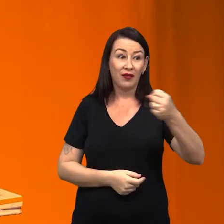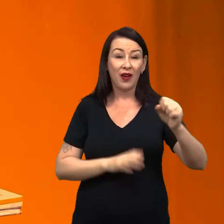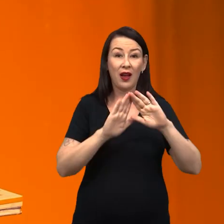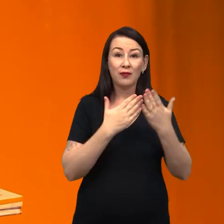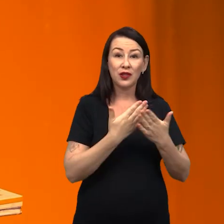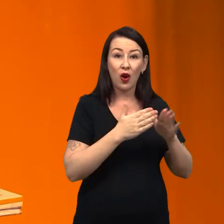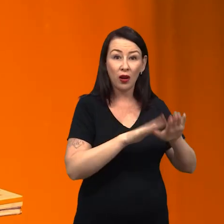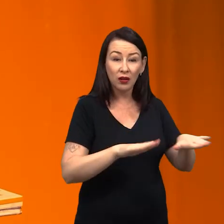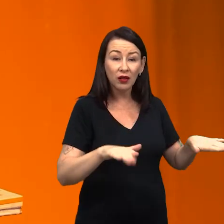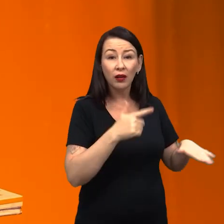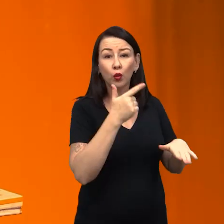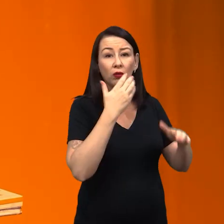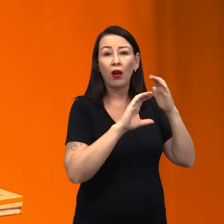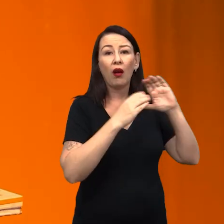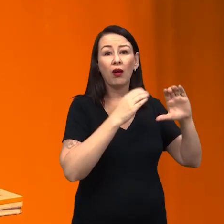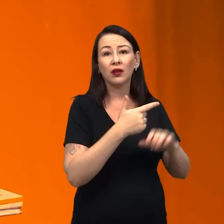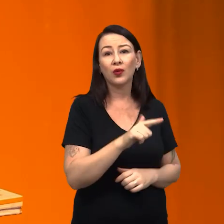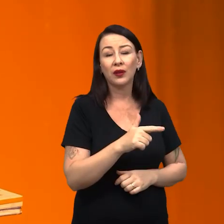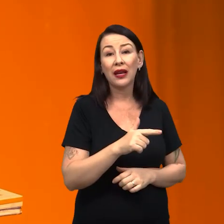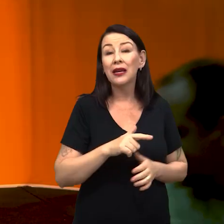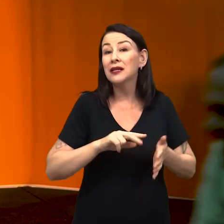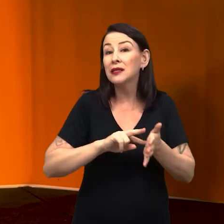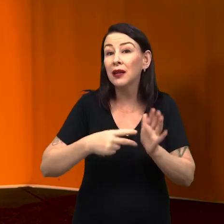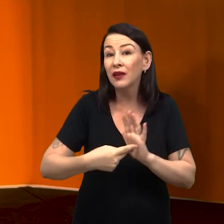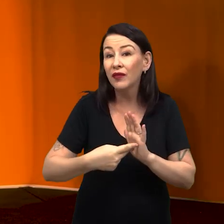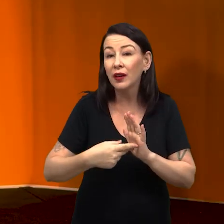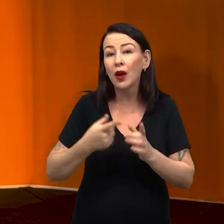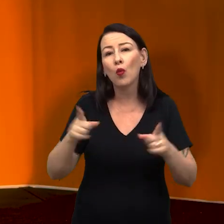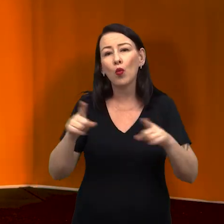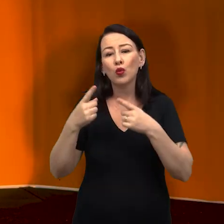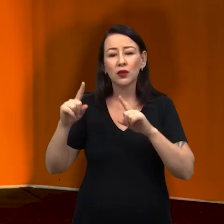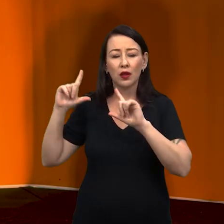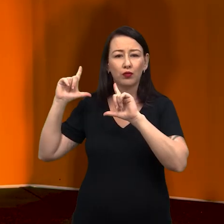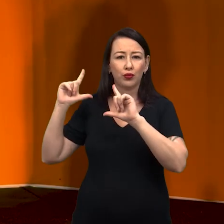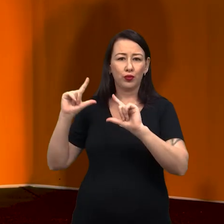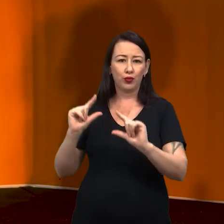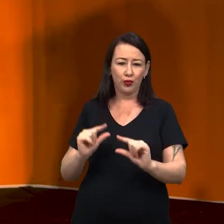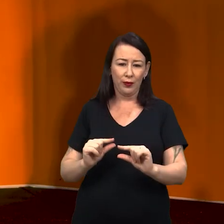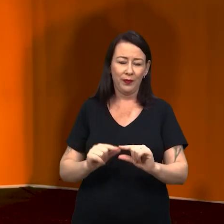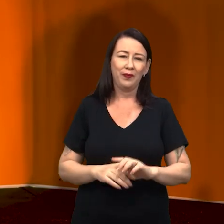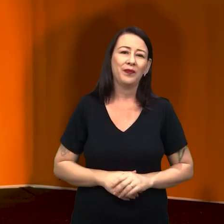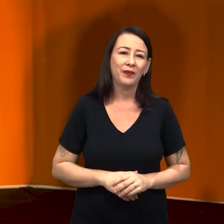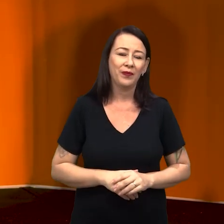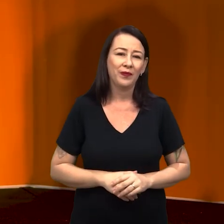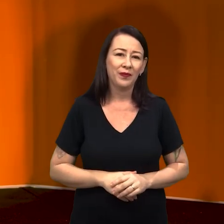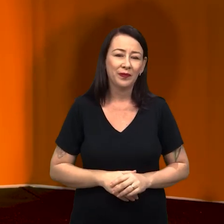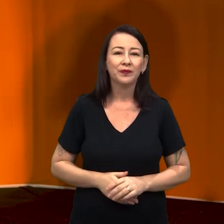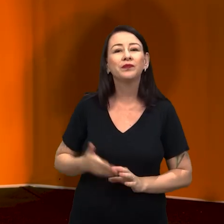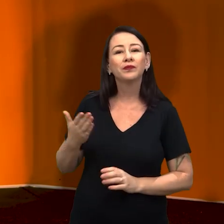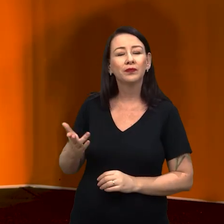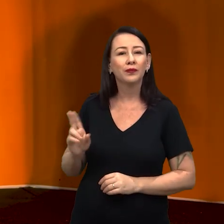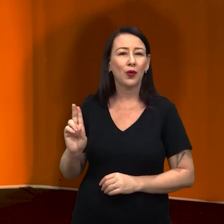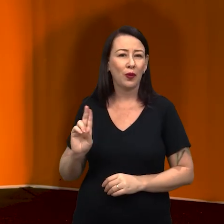esse repertório também está desaparecendo. Diga. Eu estava aqui, boa noite, pessoal. Meu nome é Isaura